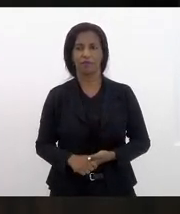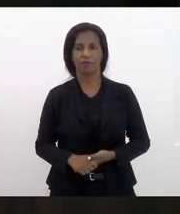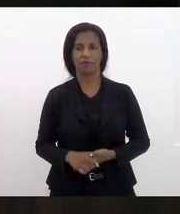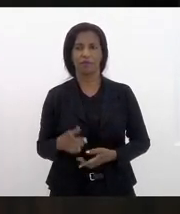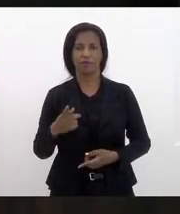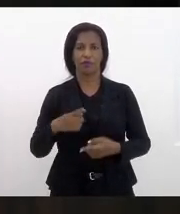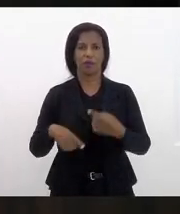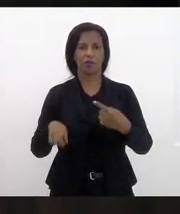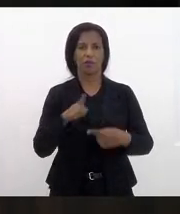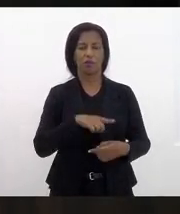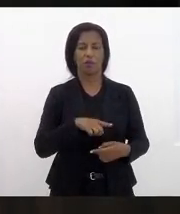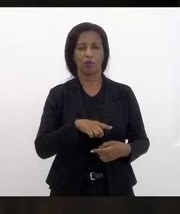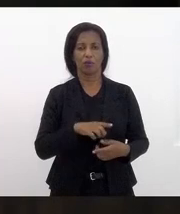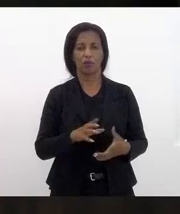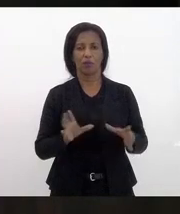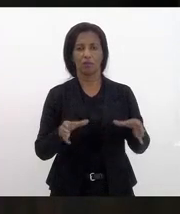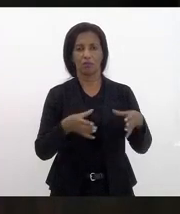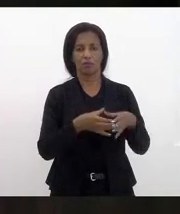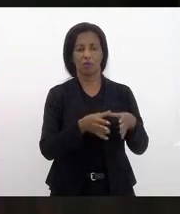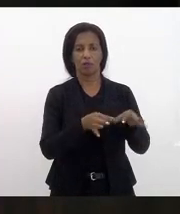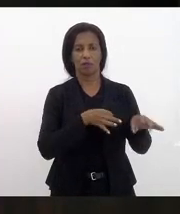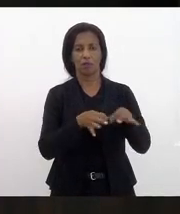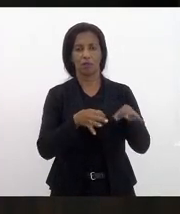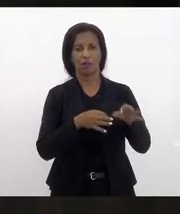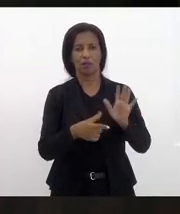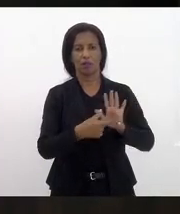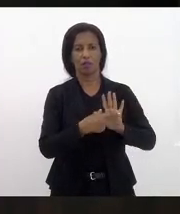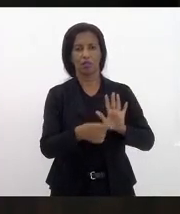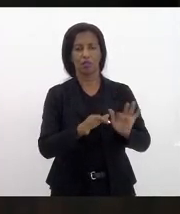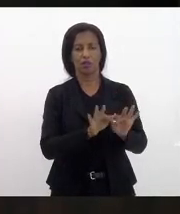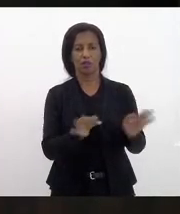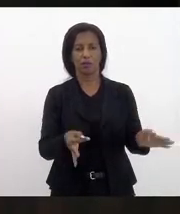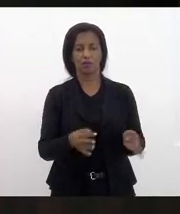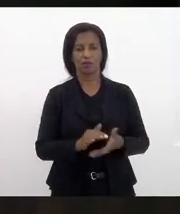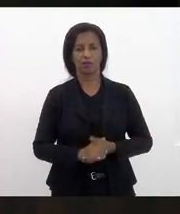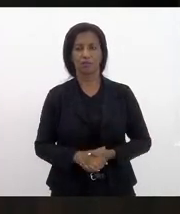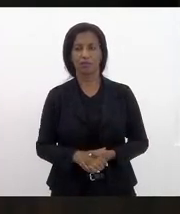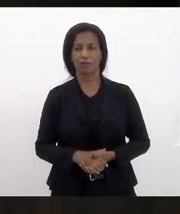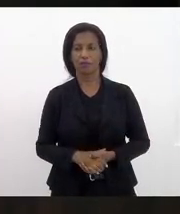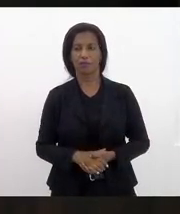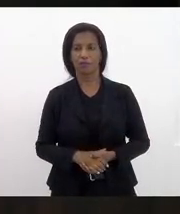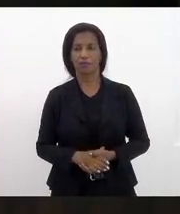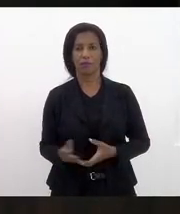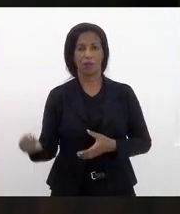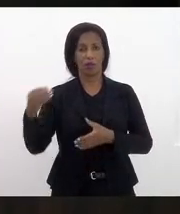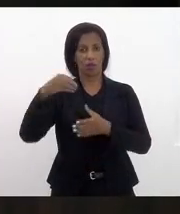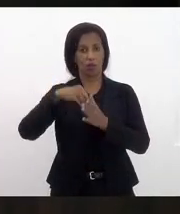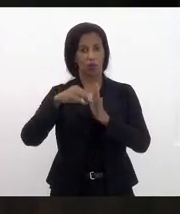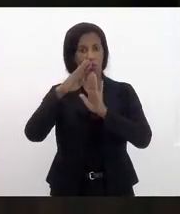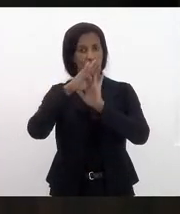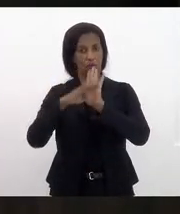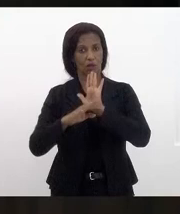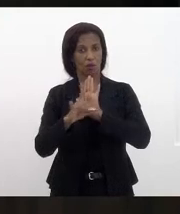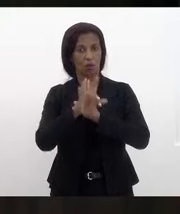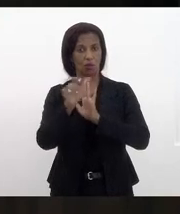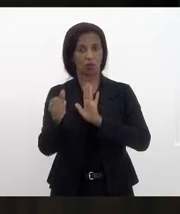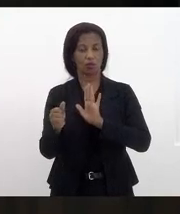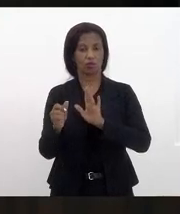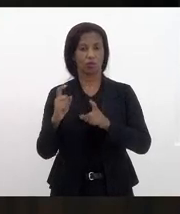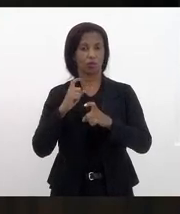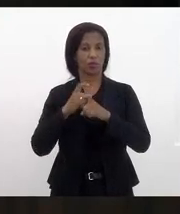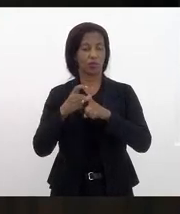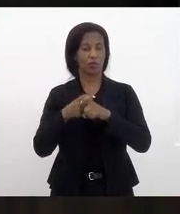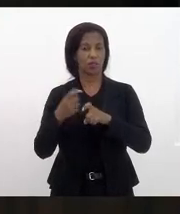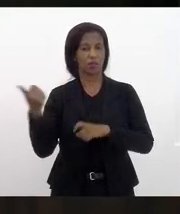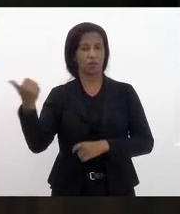retorna o autor para elaborar a indicação simples. Incluído na ordem do dia, com o inciso primeiro